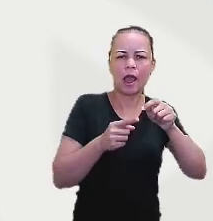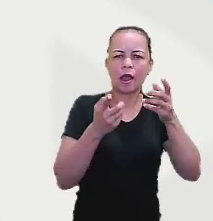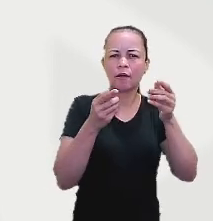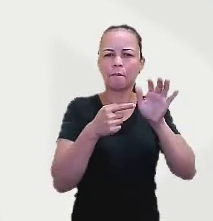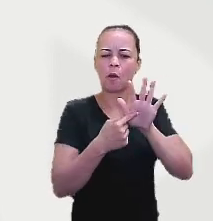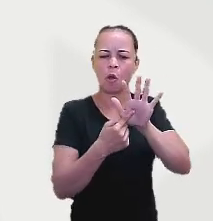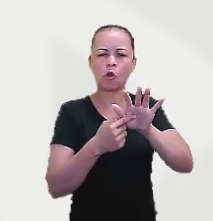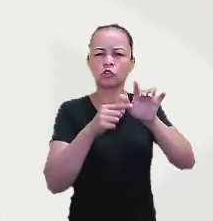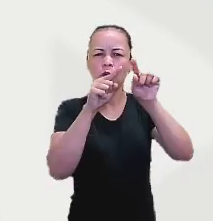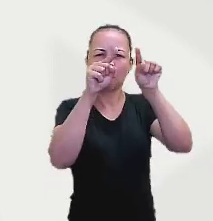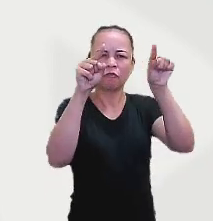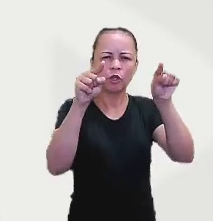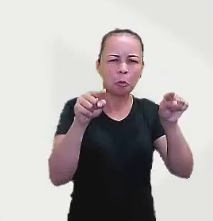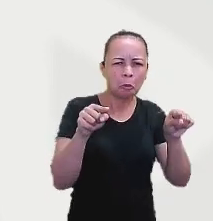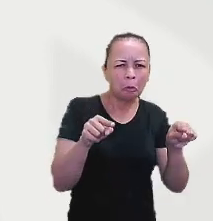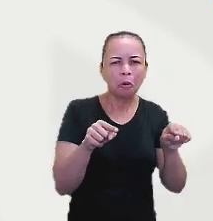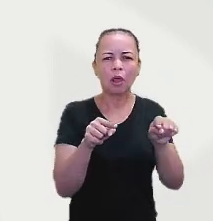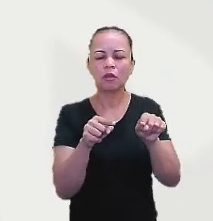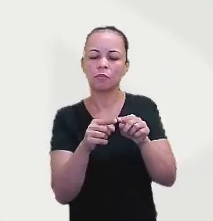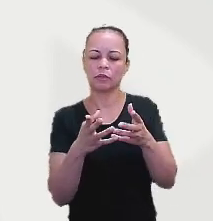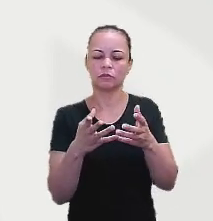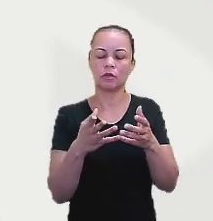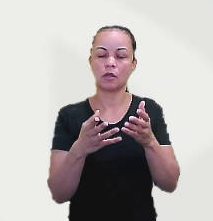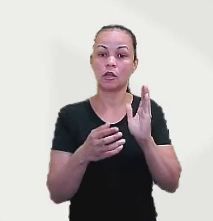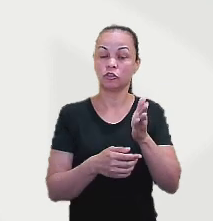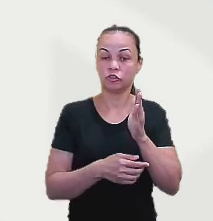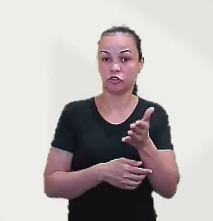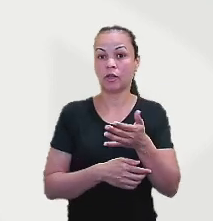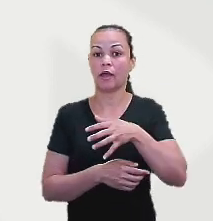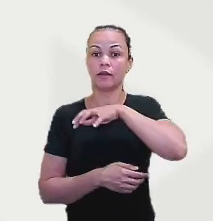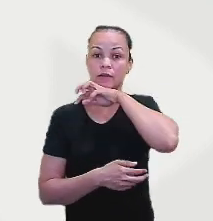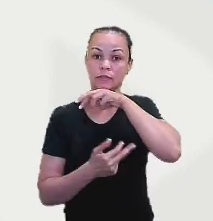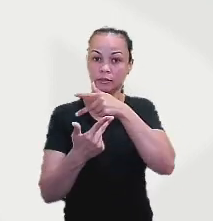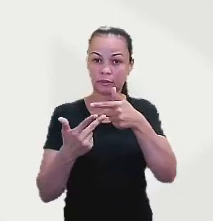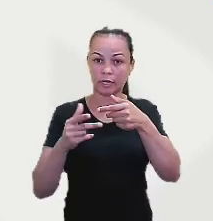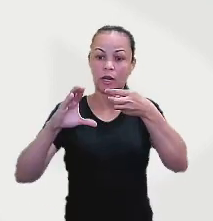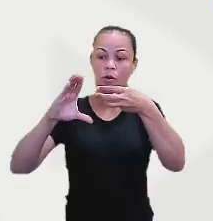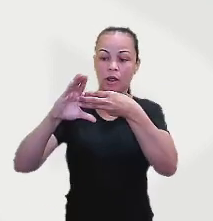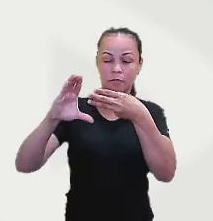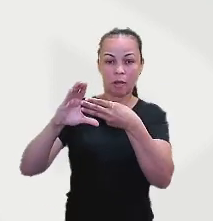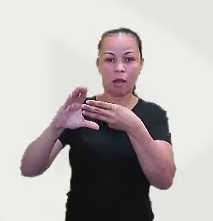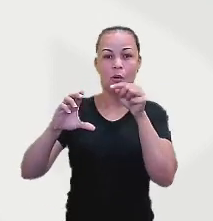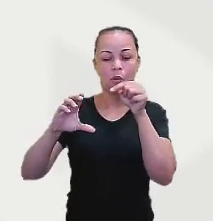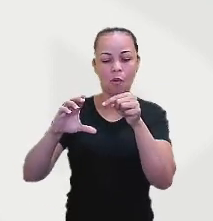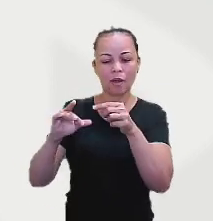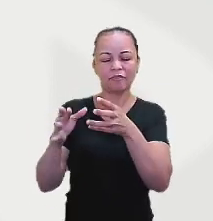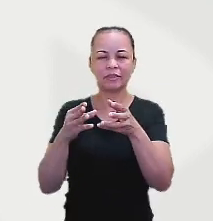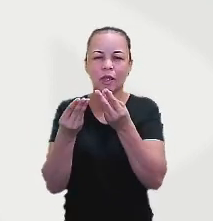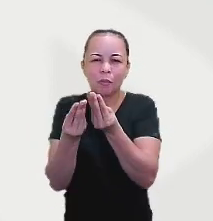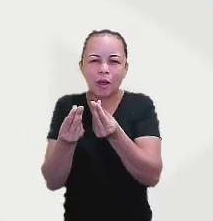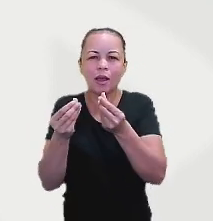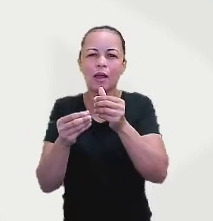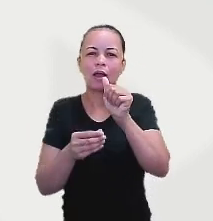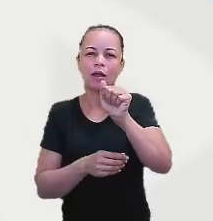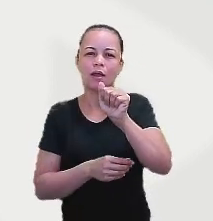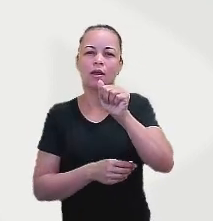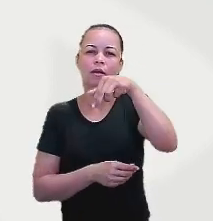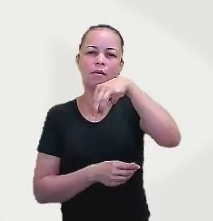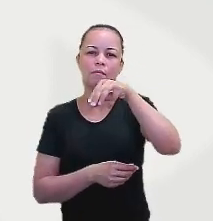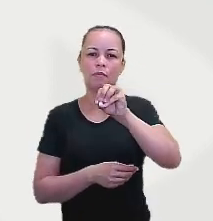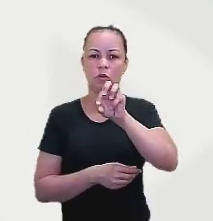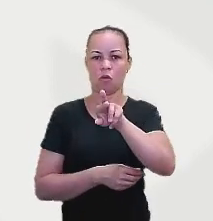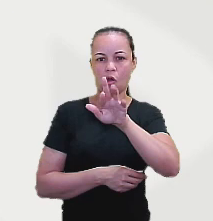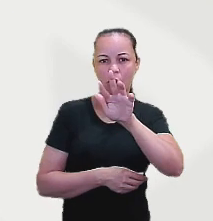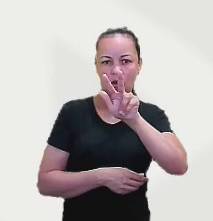né? Já você vai ver que na célula animal ela vai ter uma estrutura mais amorfa, né? Aquela coisa assim, meio sem uma definição muito certa,